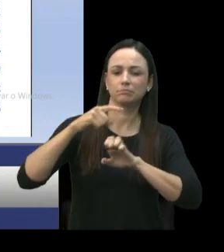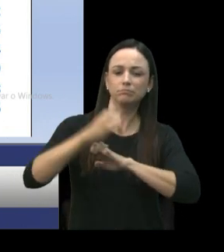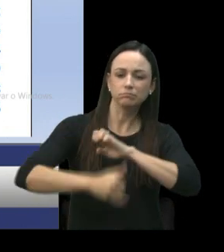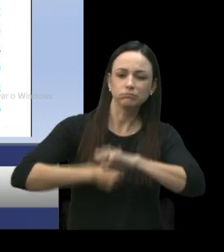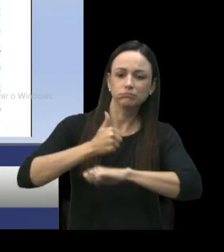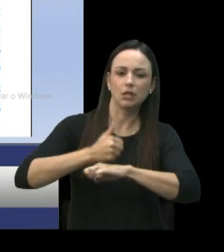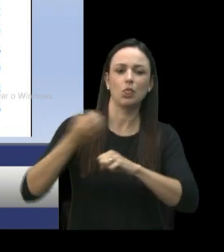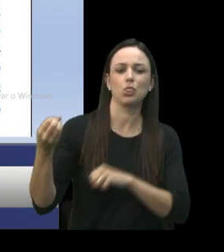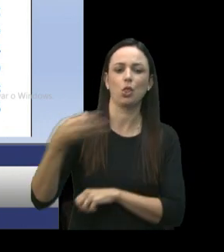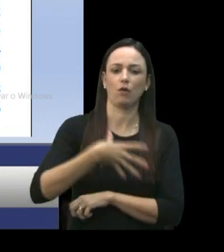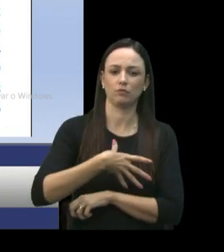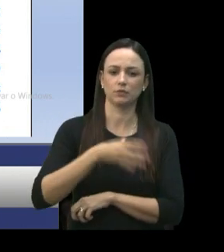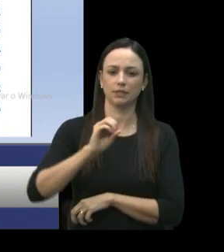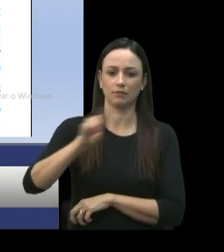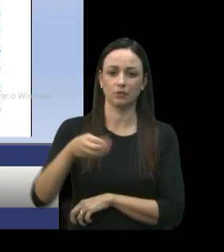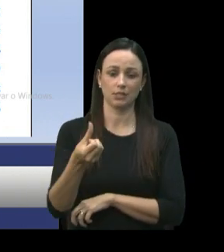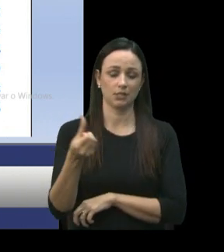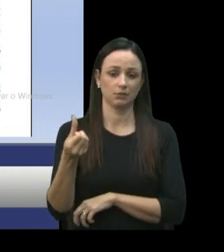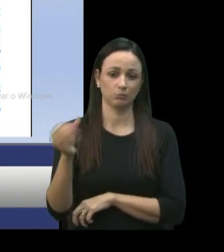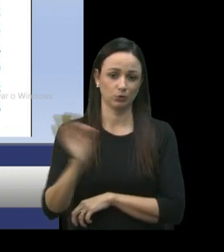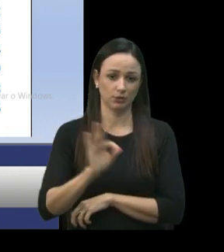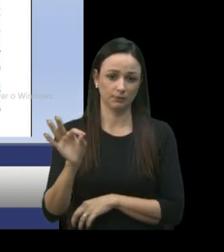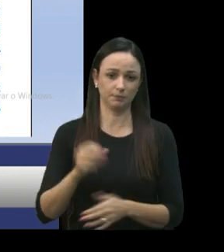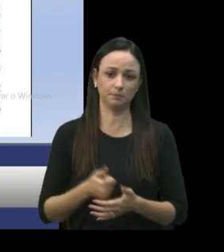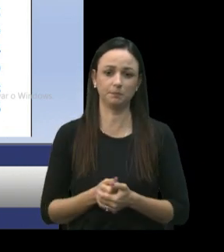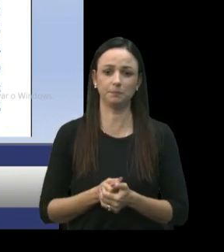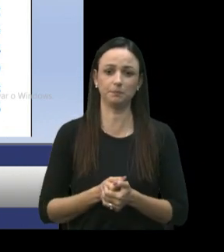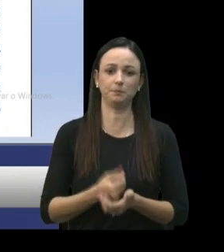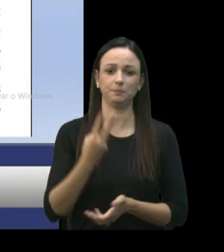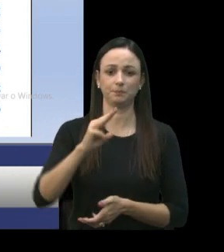e Inovação, 0,6%,